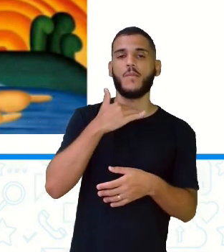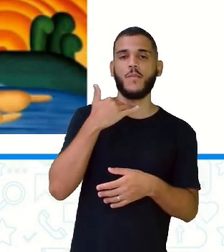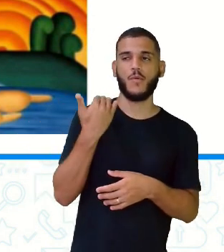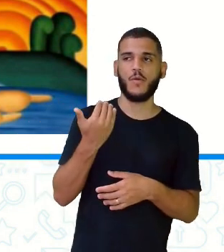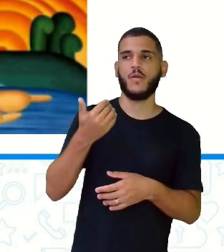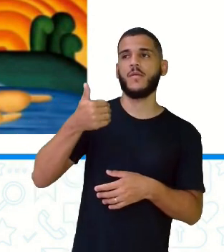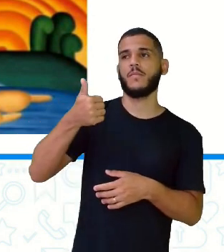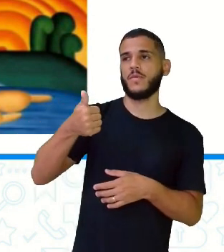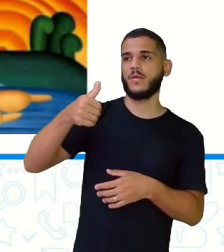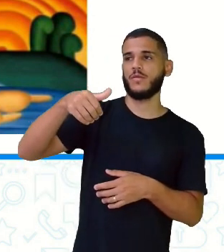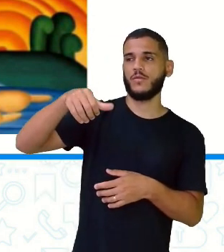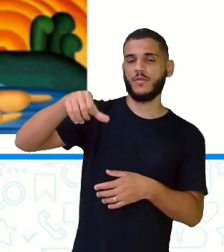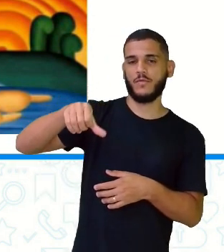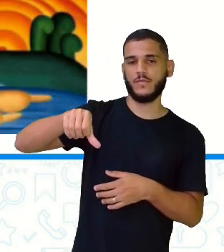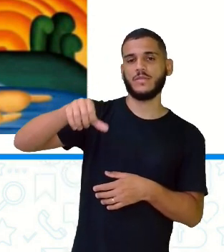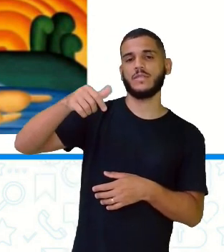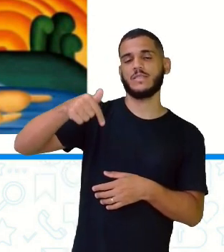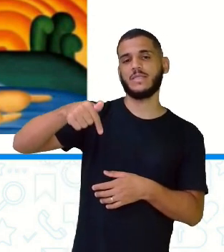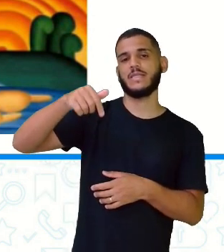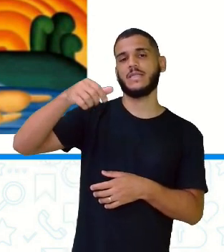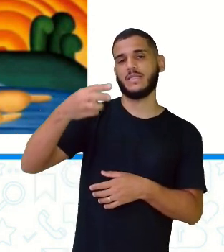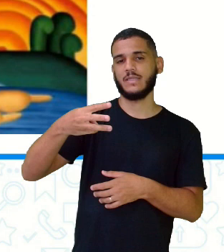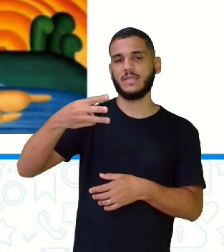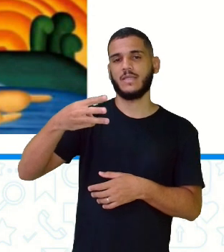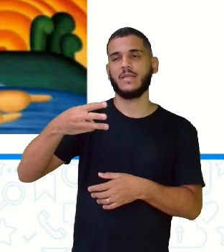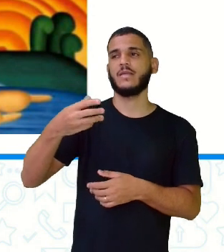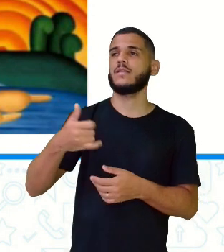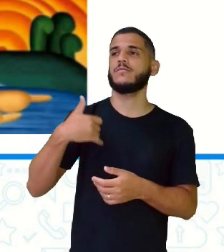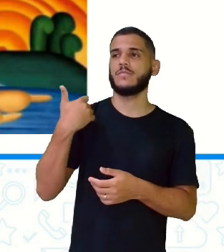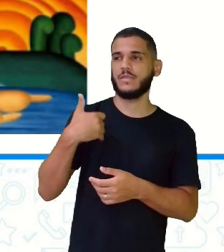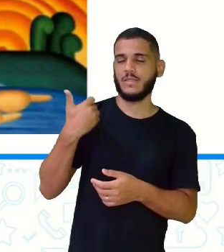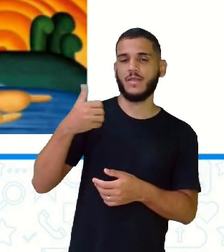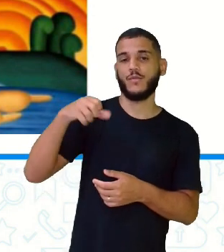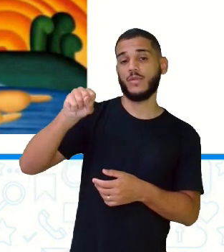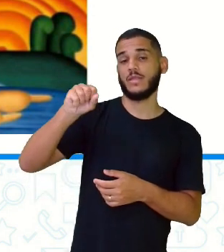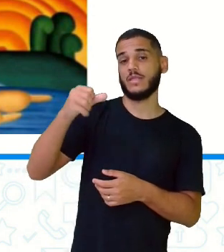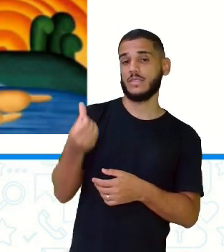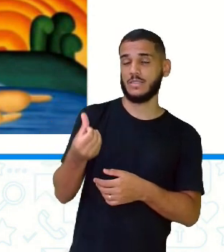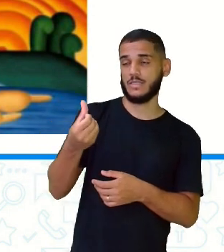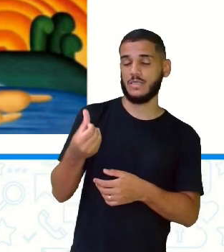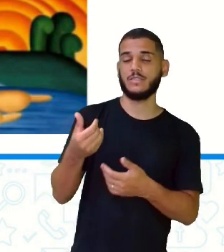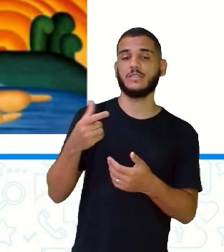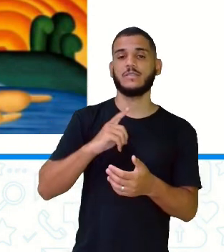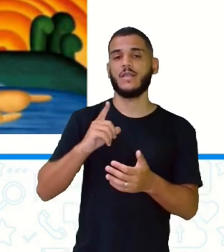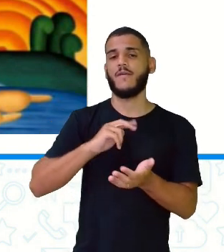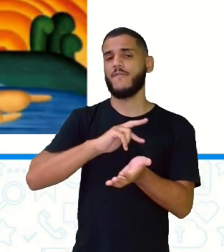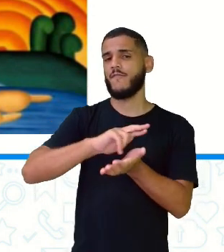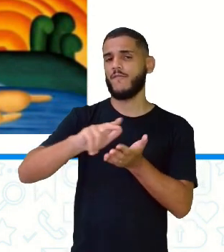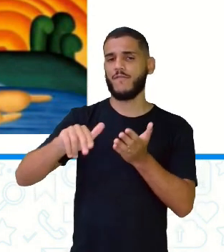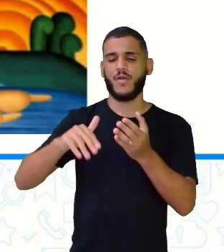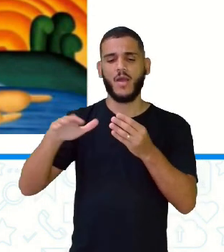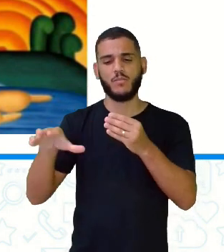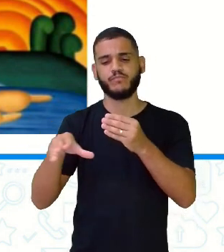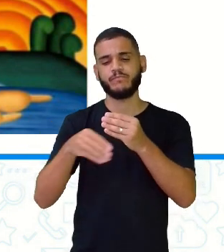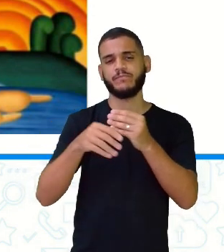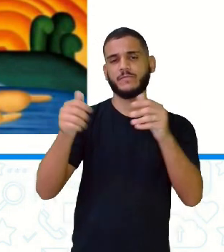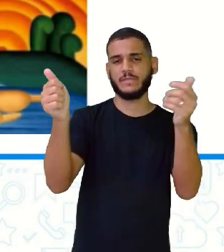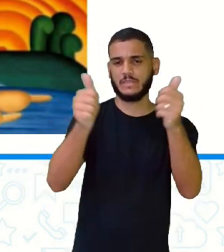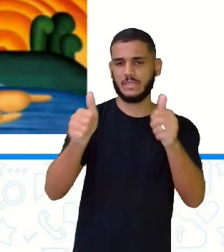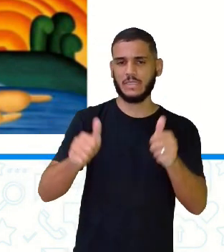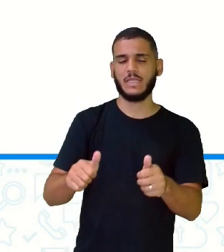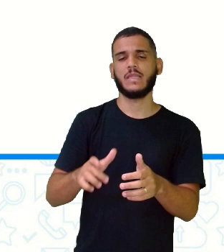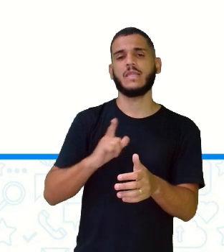aos 86 anos, deixando várias contribuições para a arte. Aí é um resumo de